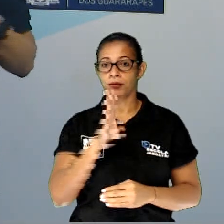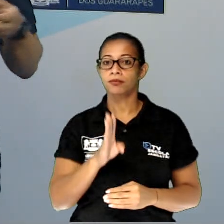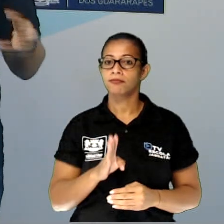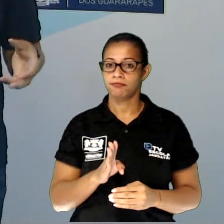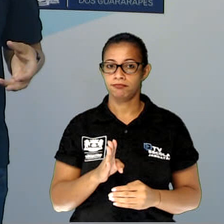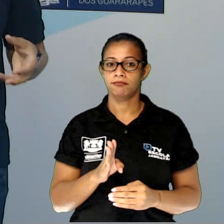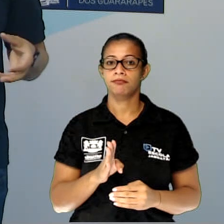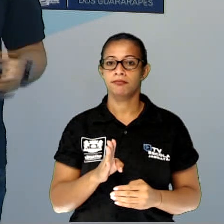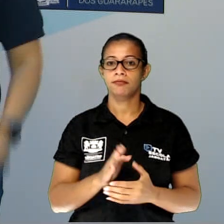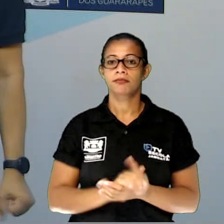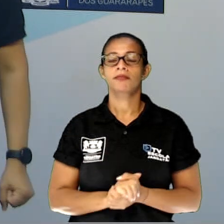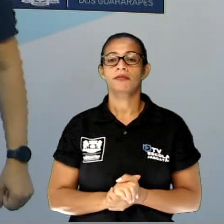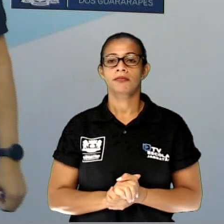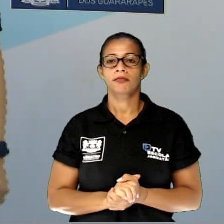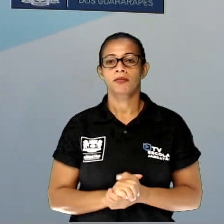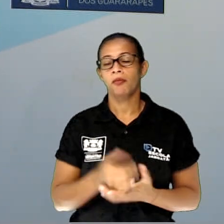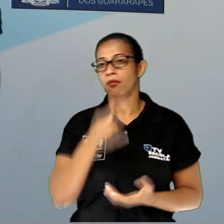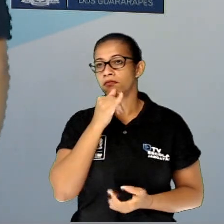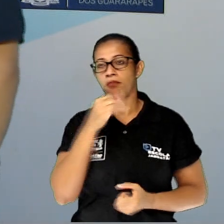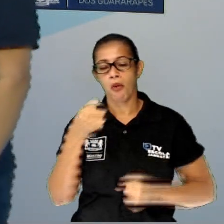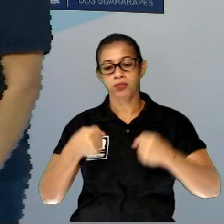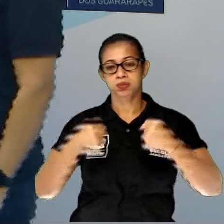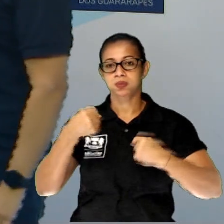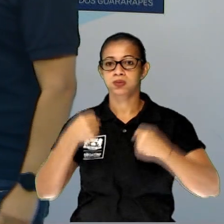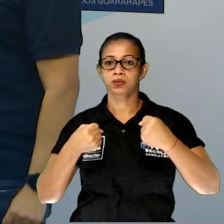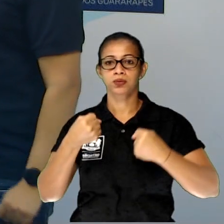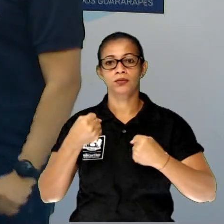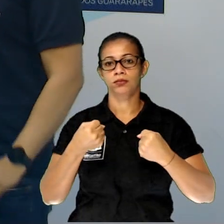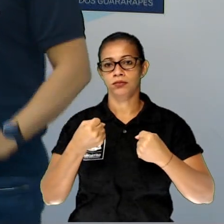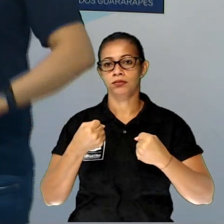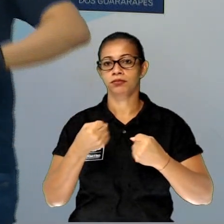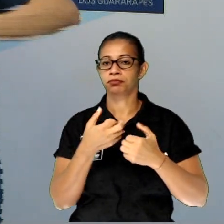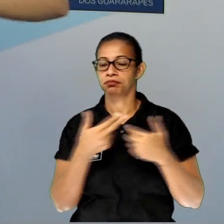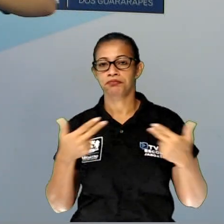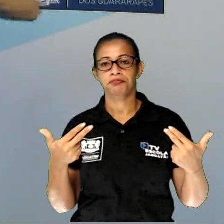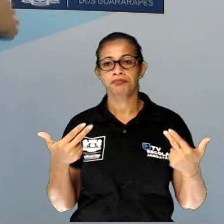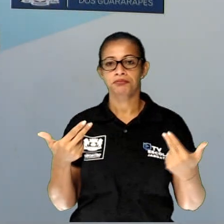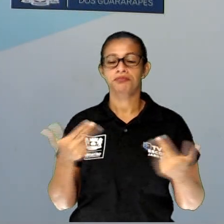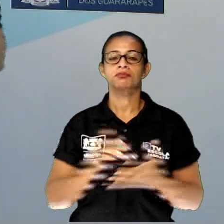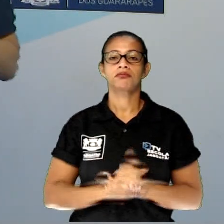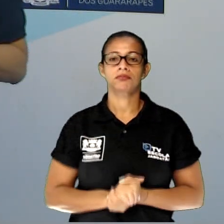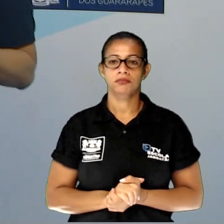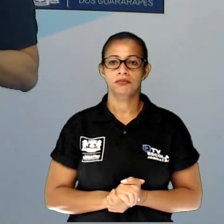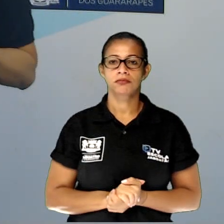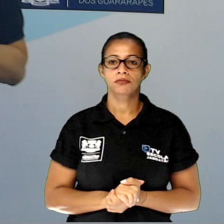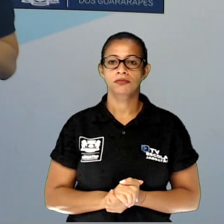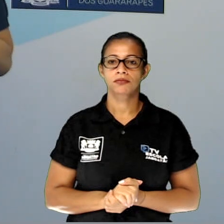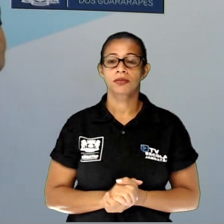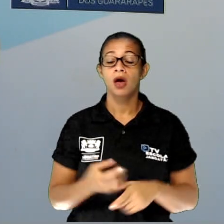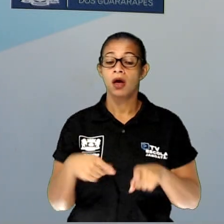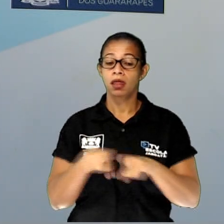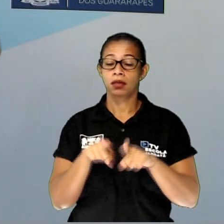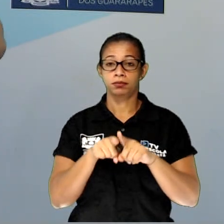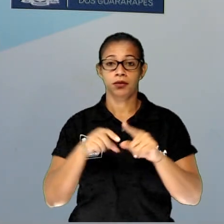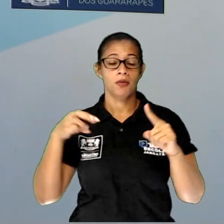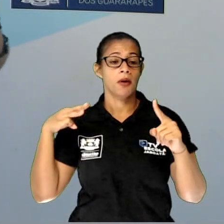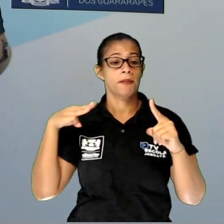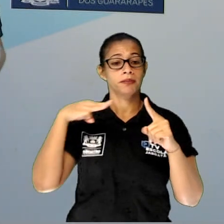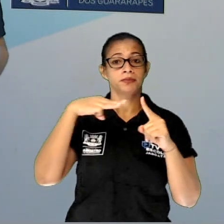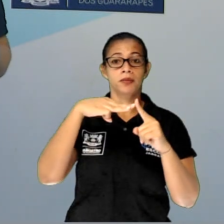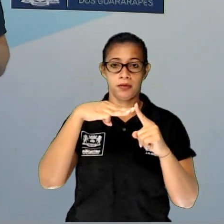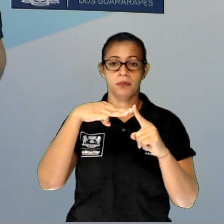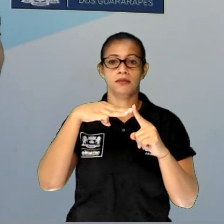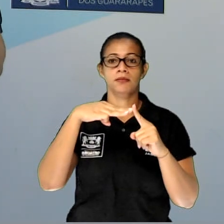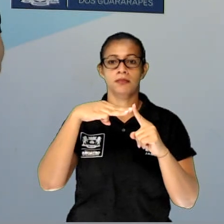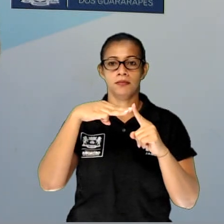de eletrodomésticos. Tudo bem? Bom, uma outra meta muito ambiciosa de Juscelino, ou